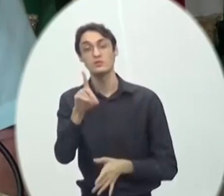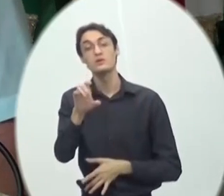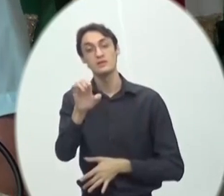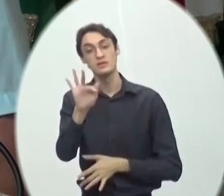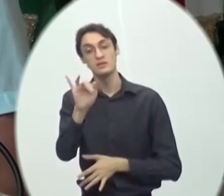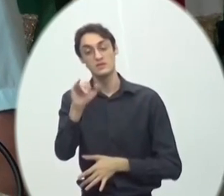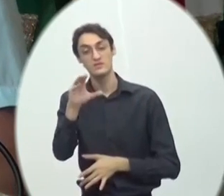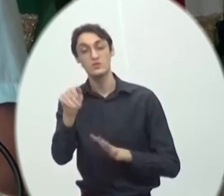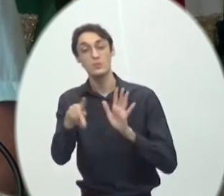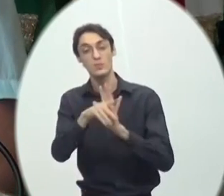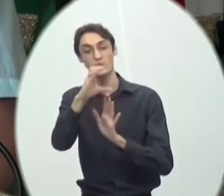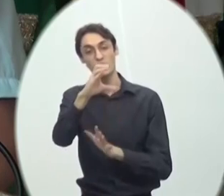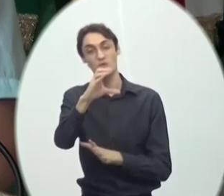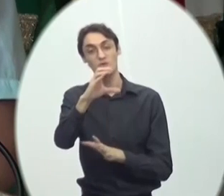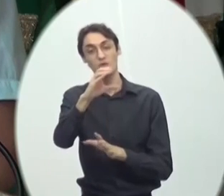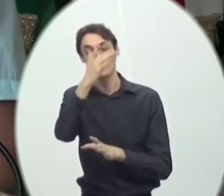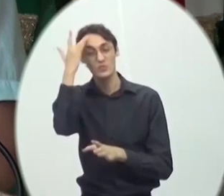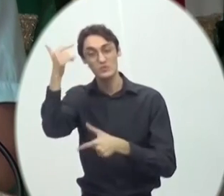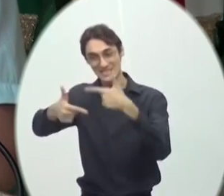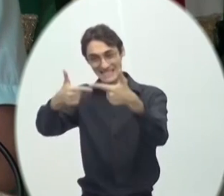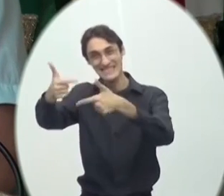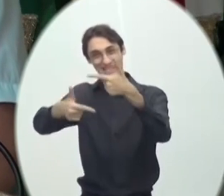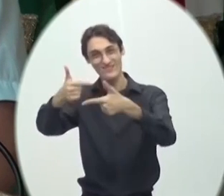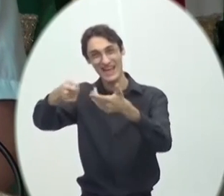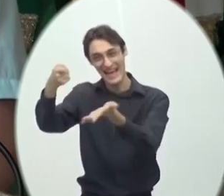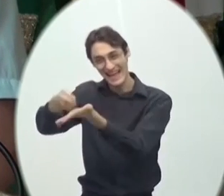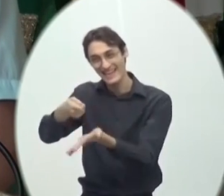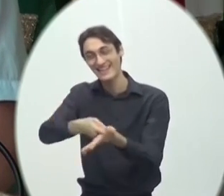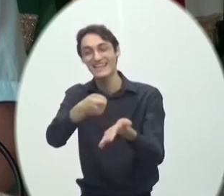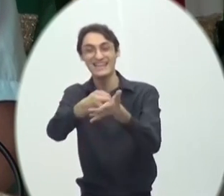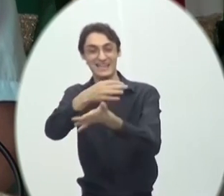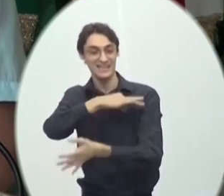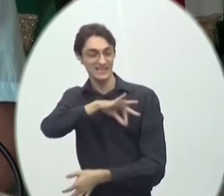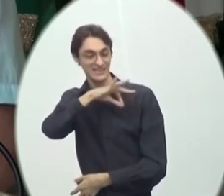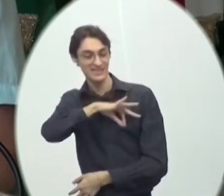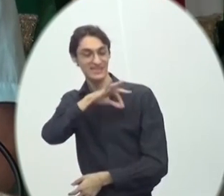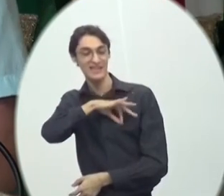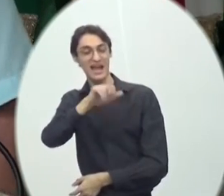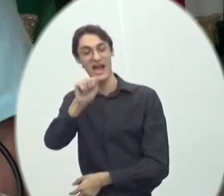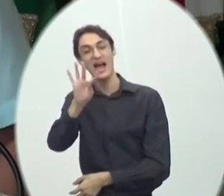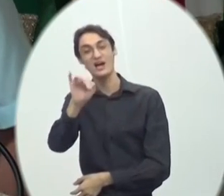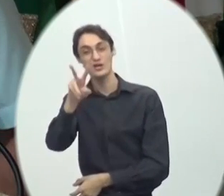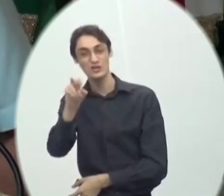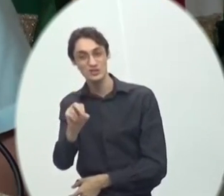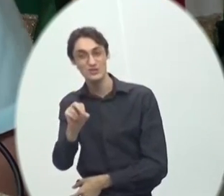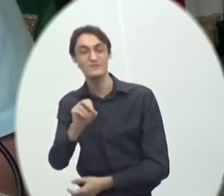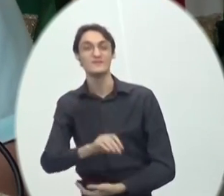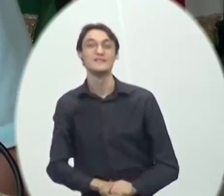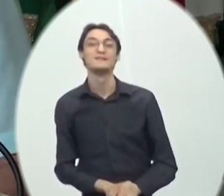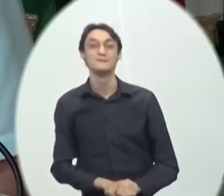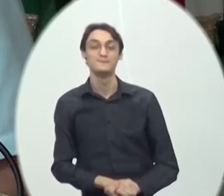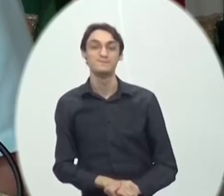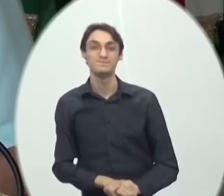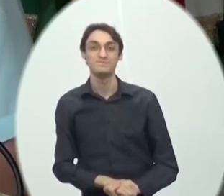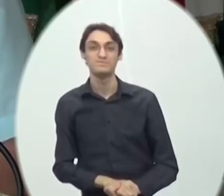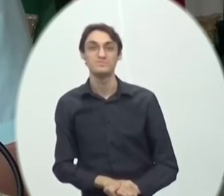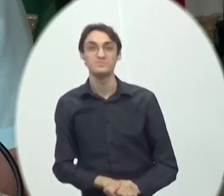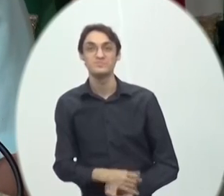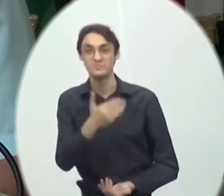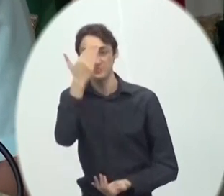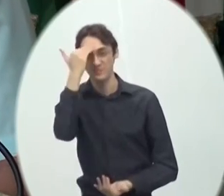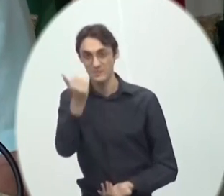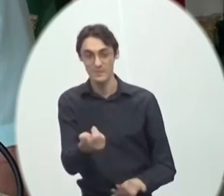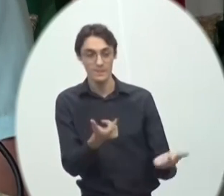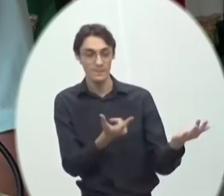atuarial do Criciúma Preve para honrar os pagamentos do quadro de ativos. A gente sabe que o funcionalismo é